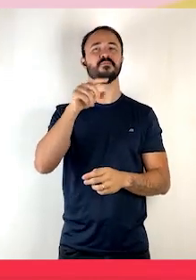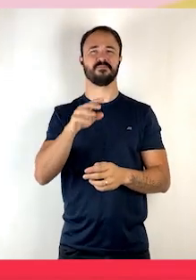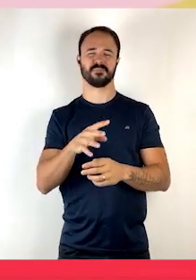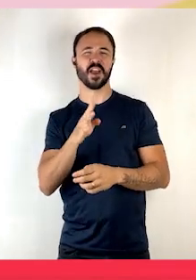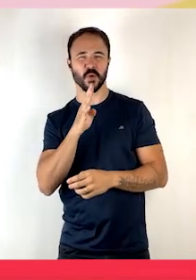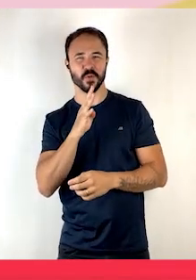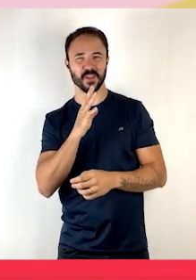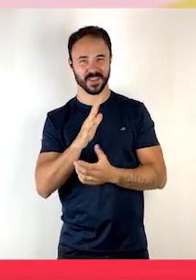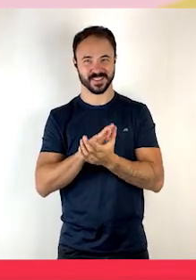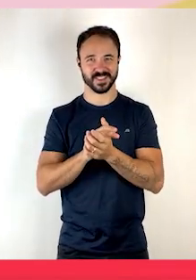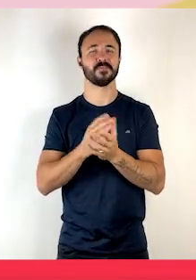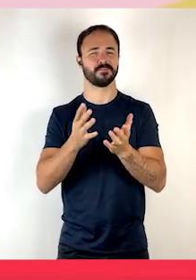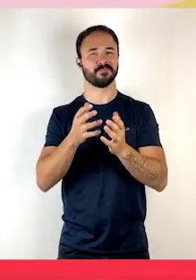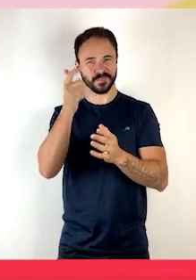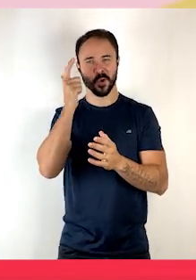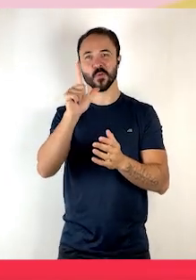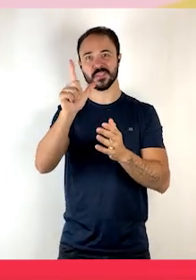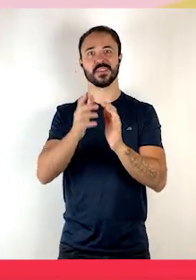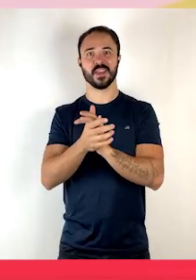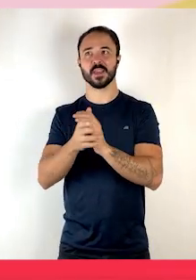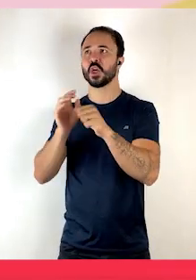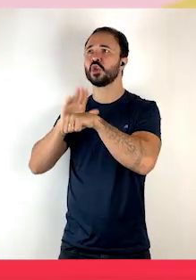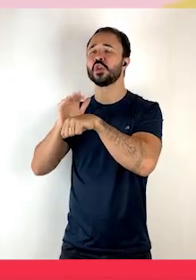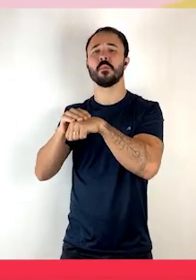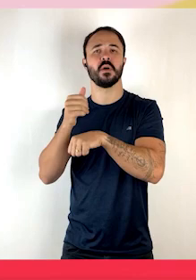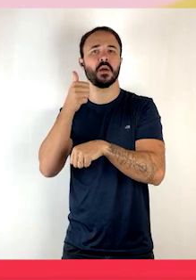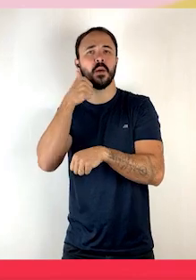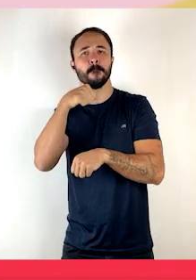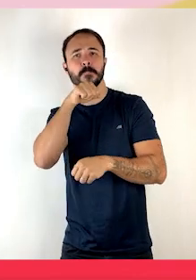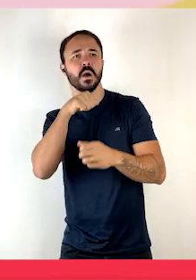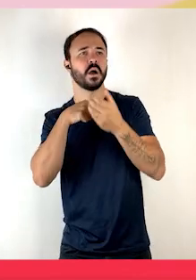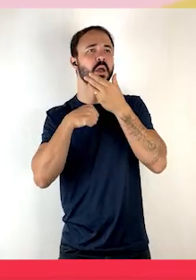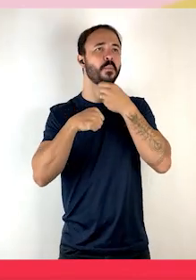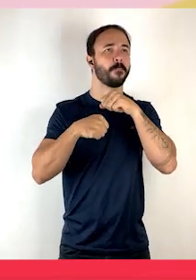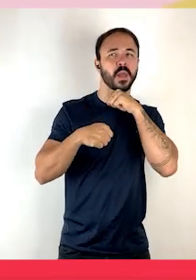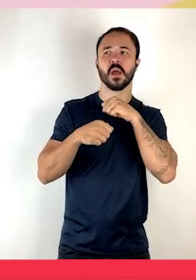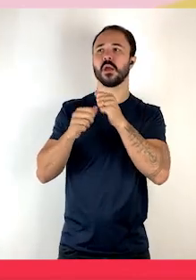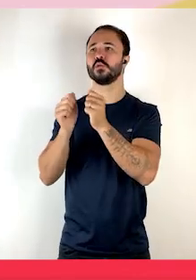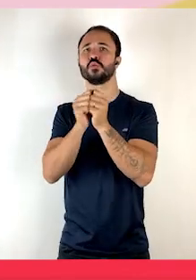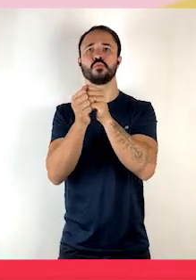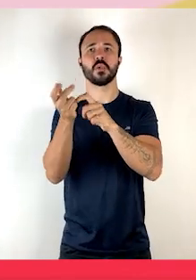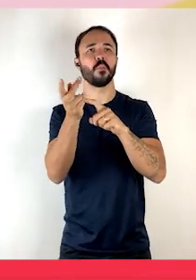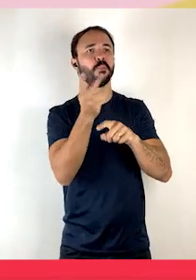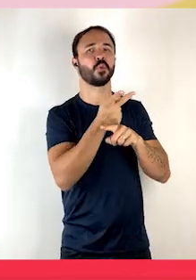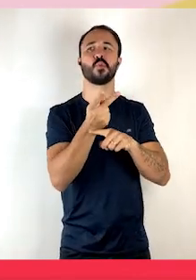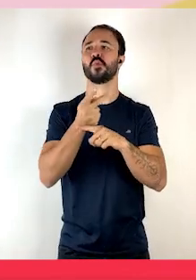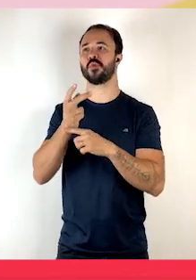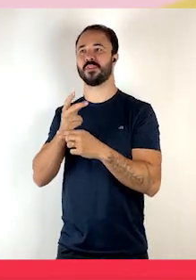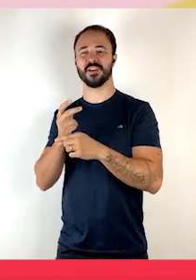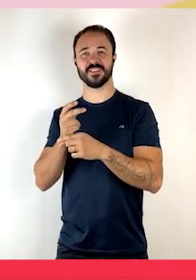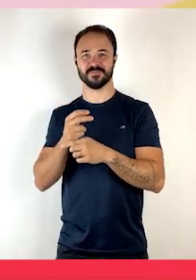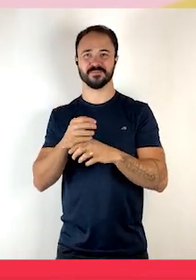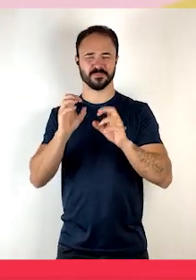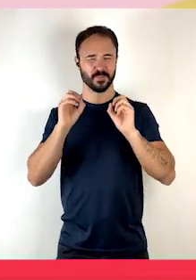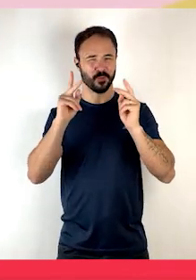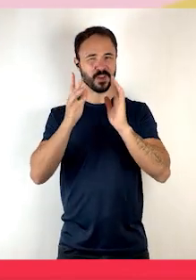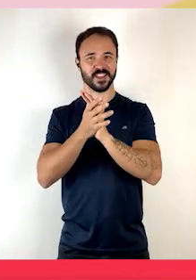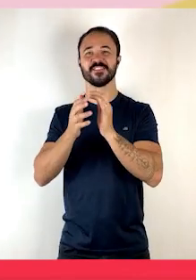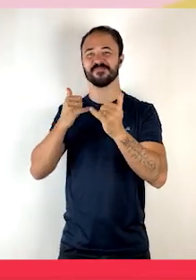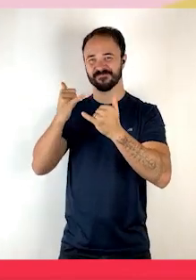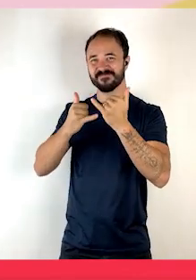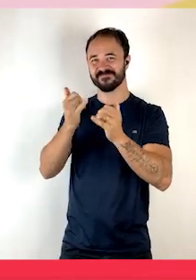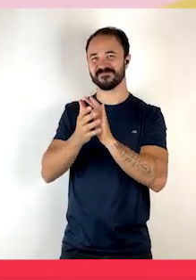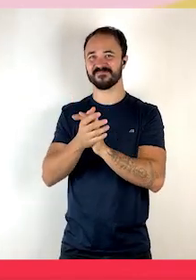Você consegue! Chama o papai, chama a mamãe e vamos brincar de procurar formas geométricas e dar o nome para